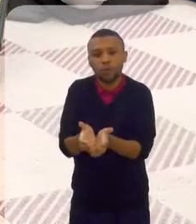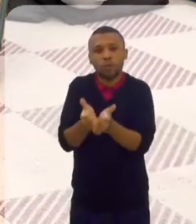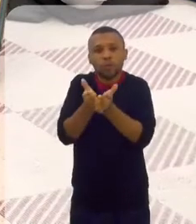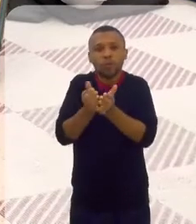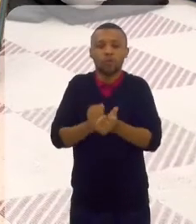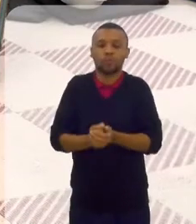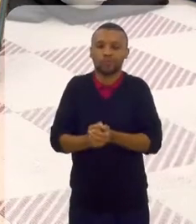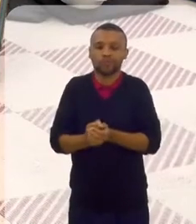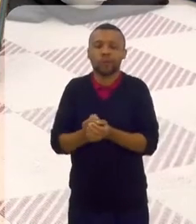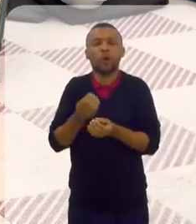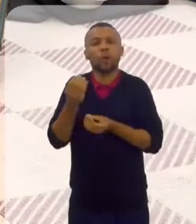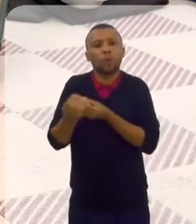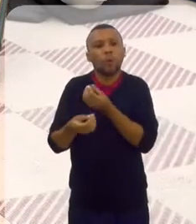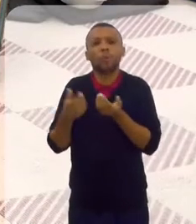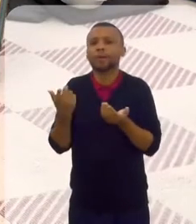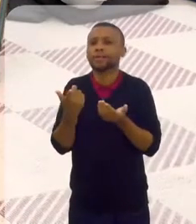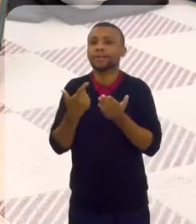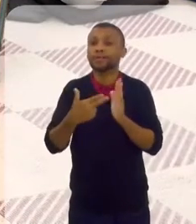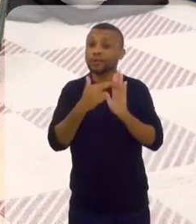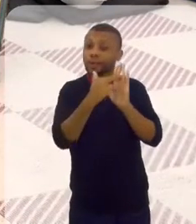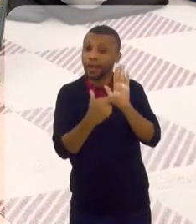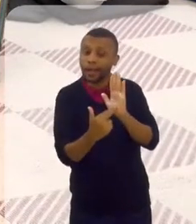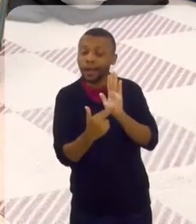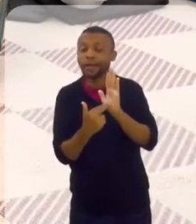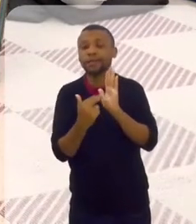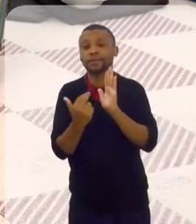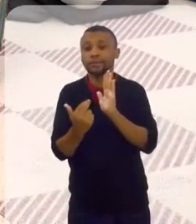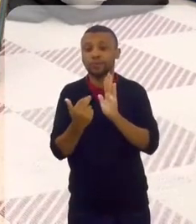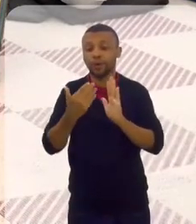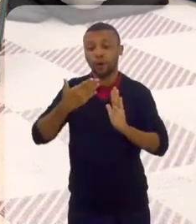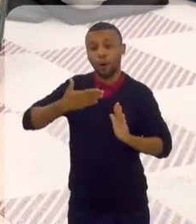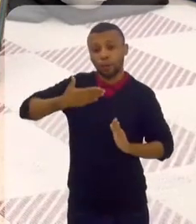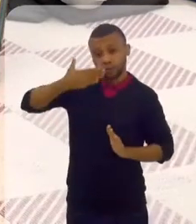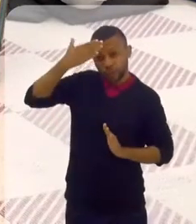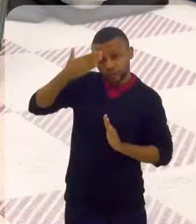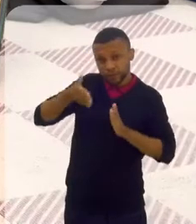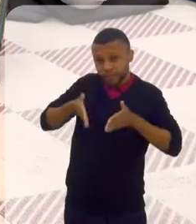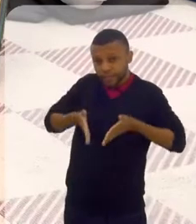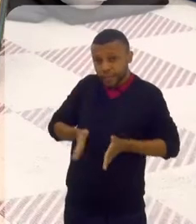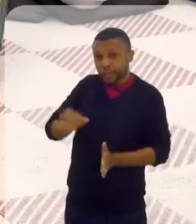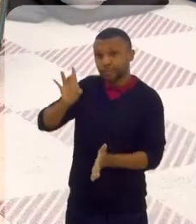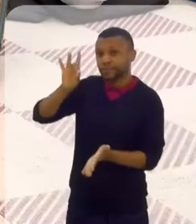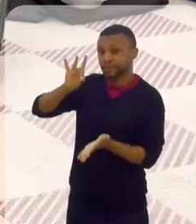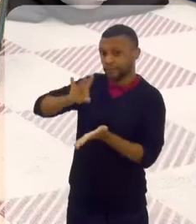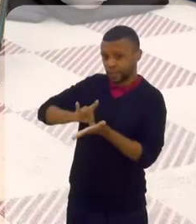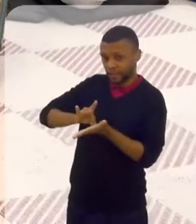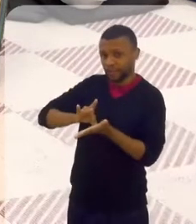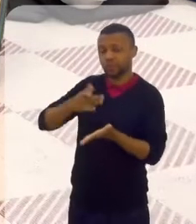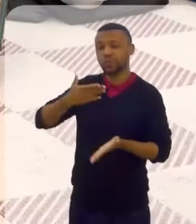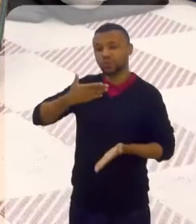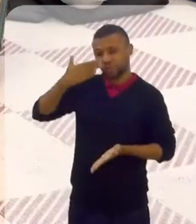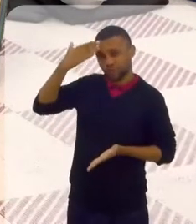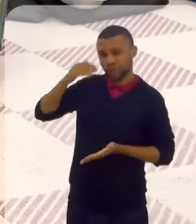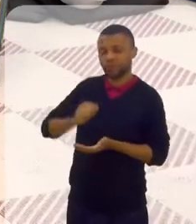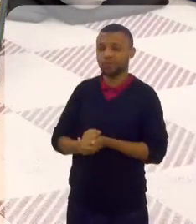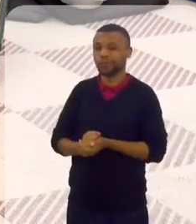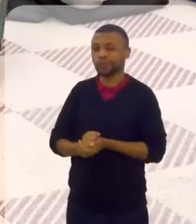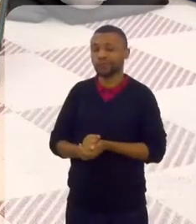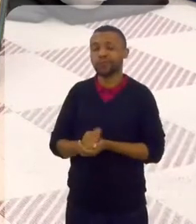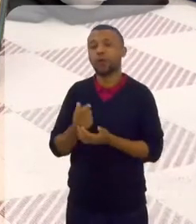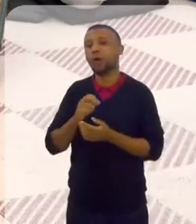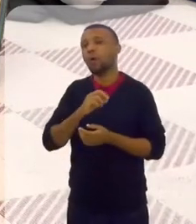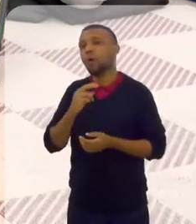ritos, tanto de um muçulmano nascido muçulmano, como de